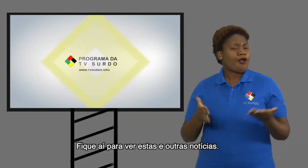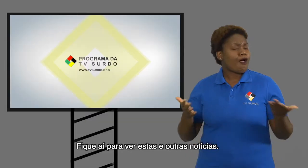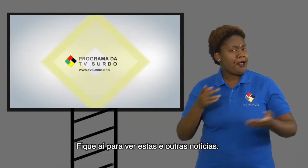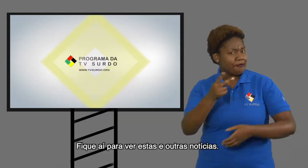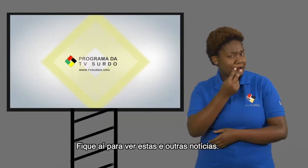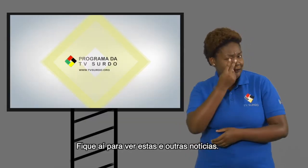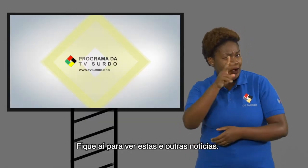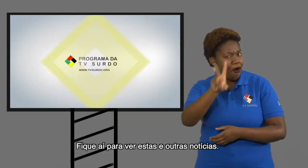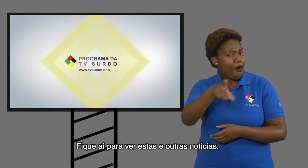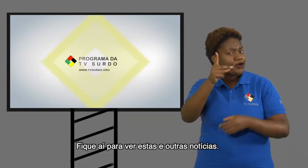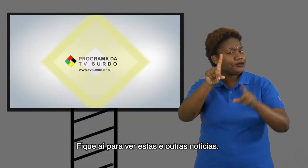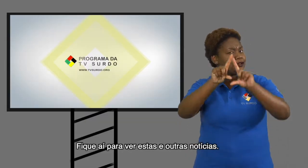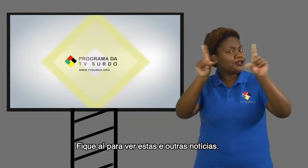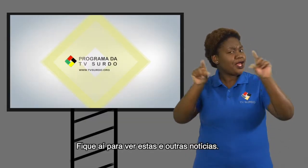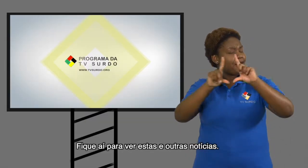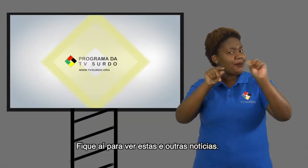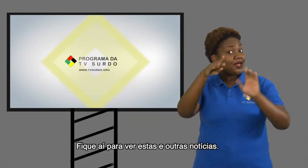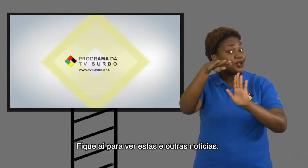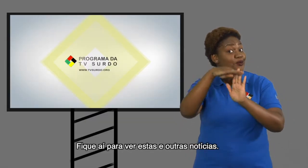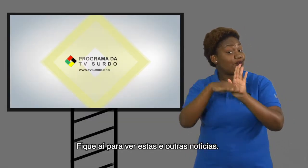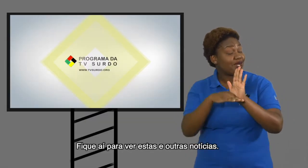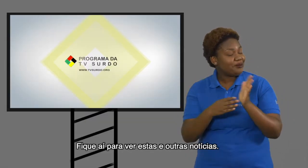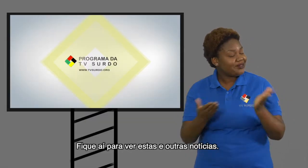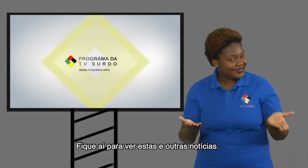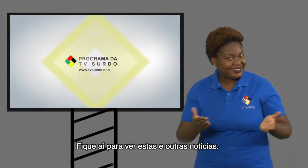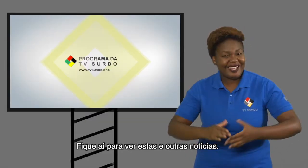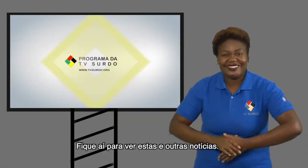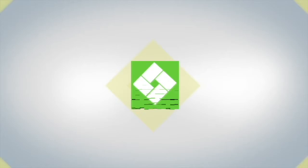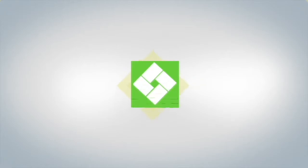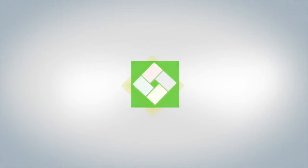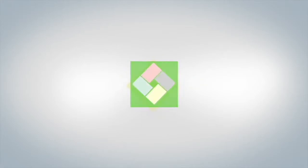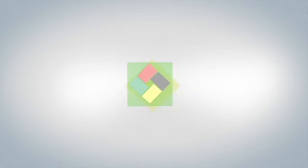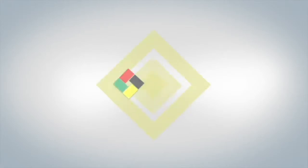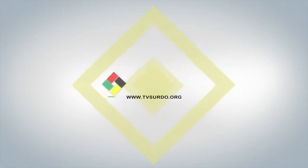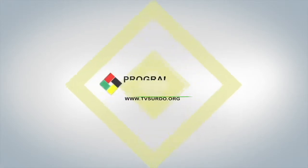Fique aí para ver estas e outras notícias.